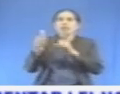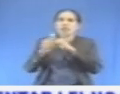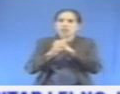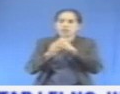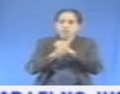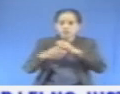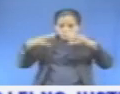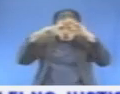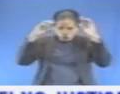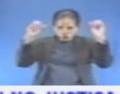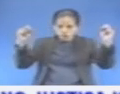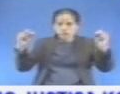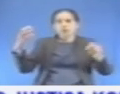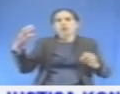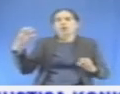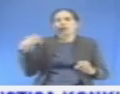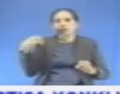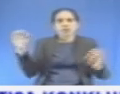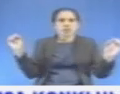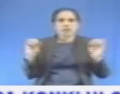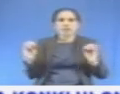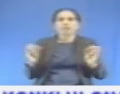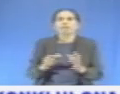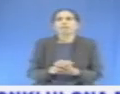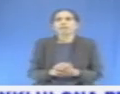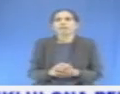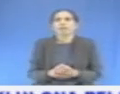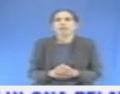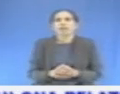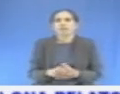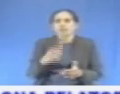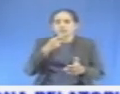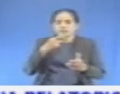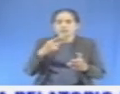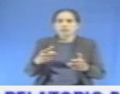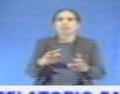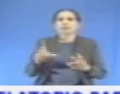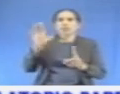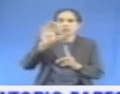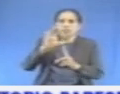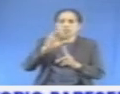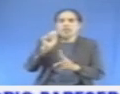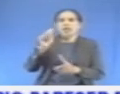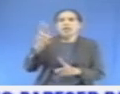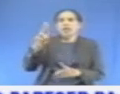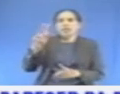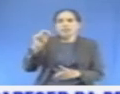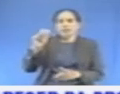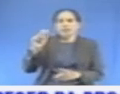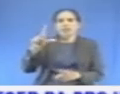presidente Ninia Gabinete Laia. Porta-voz Comando Penitelli, superintendente-chefe, Arnaldo Araújo